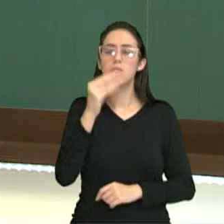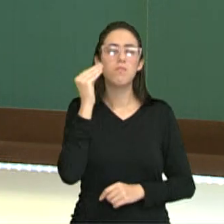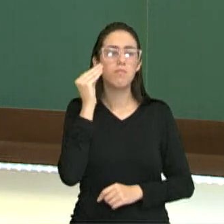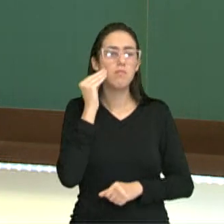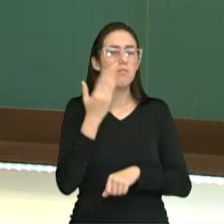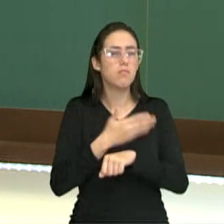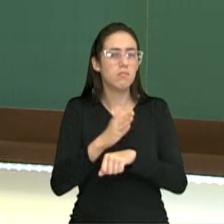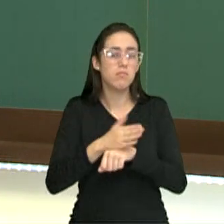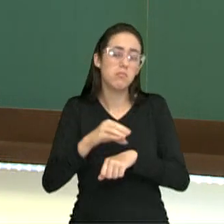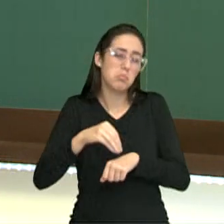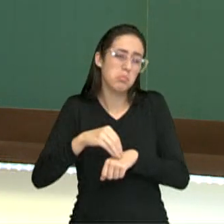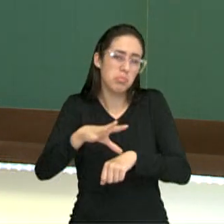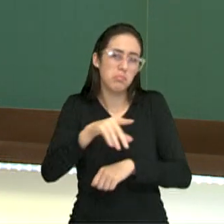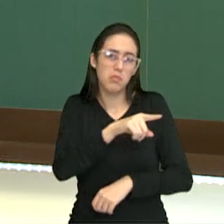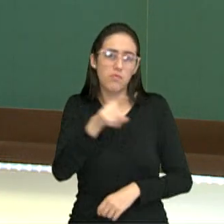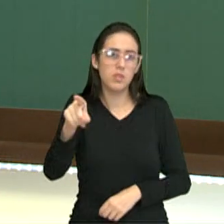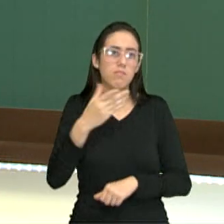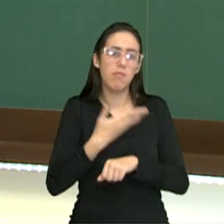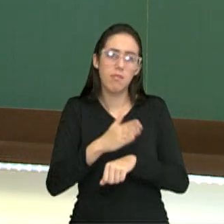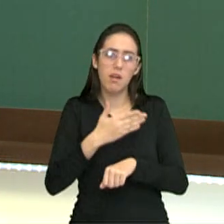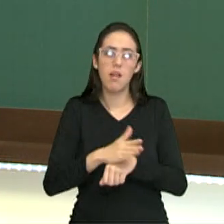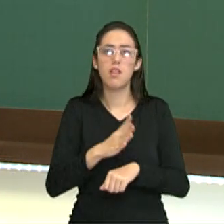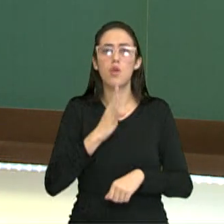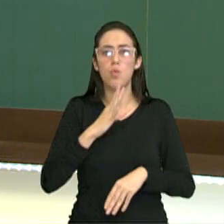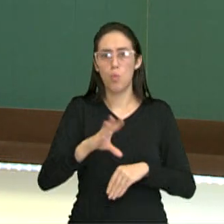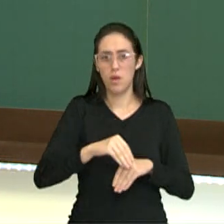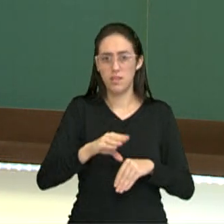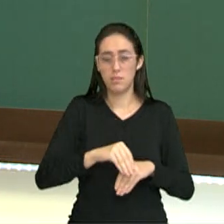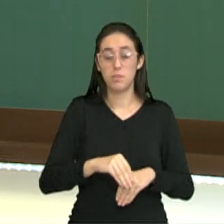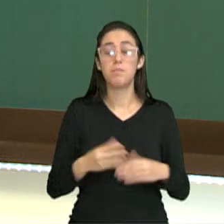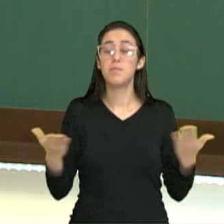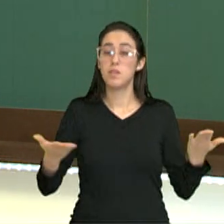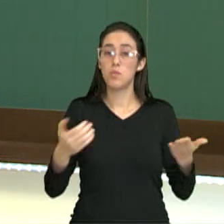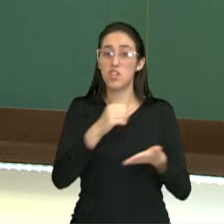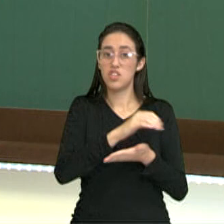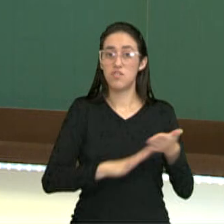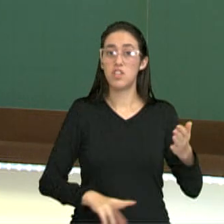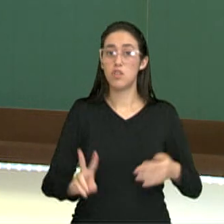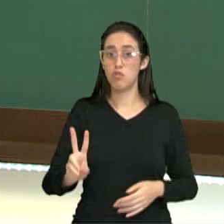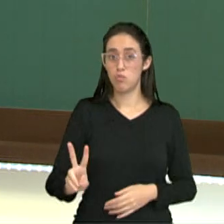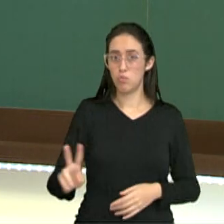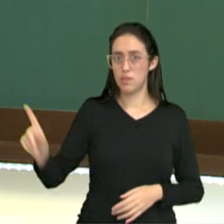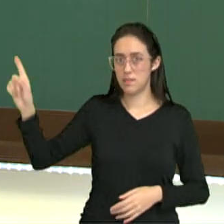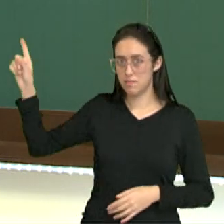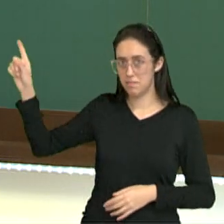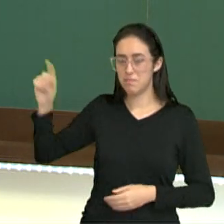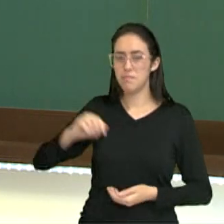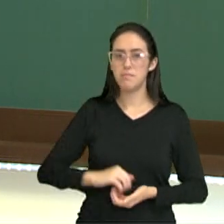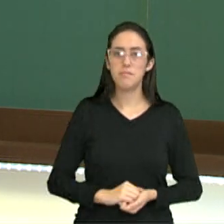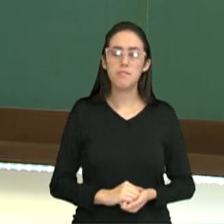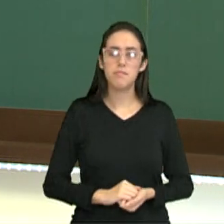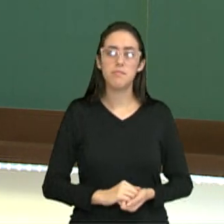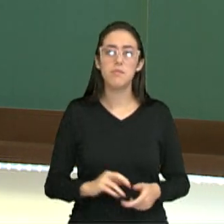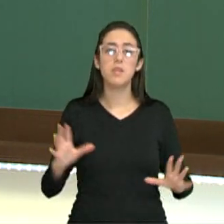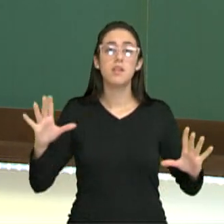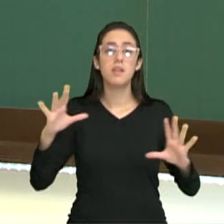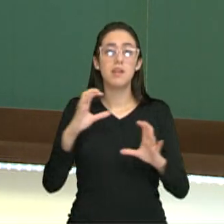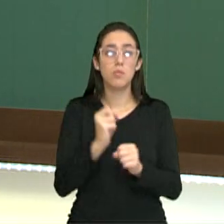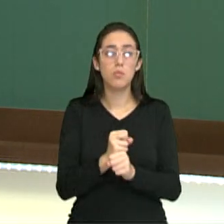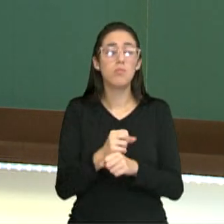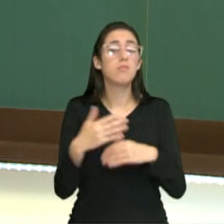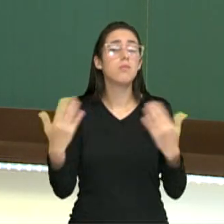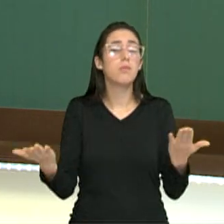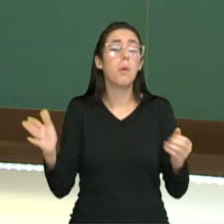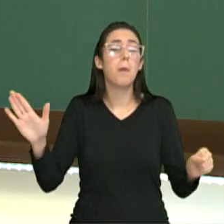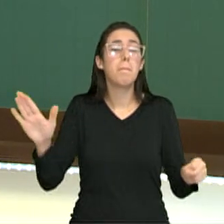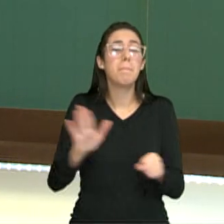para vocês poderem treinar esse conhecimento. Agora vamos para o exercício 2, nosso segundo praticando. Calcular a quantidade